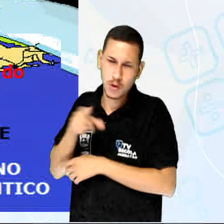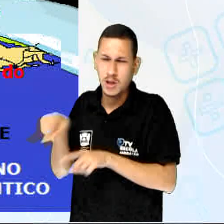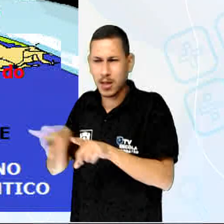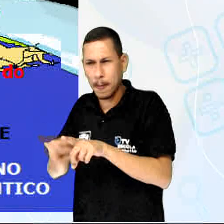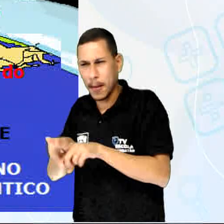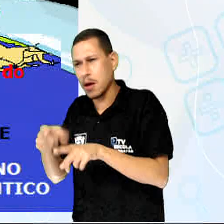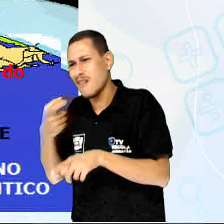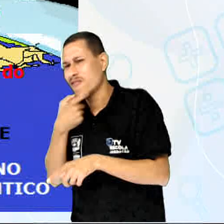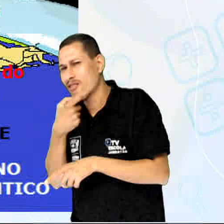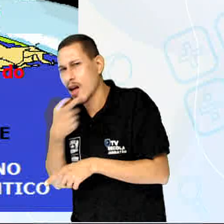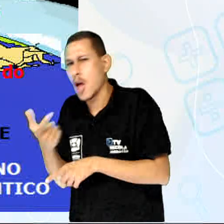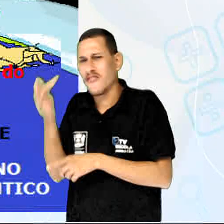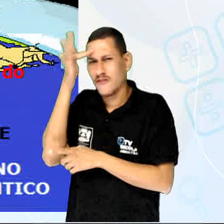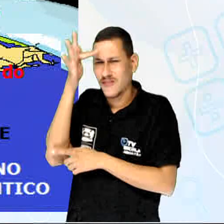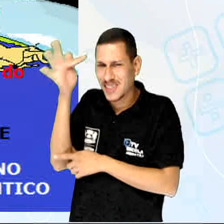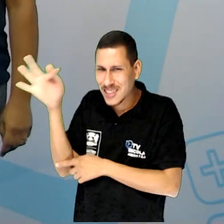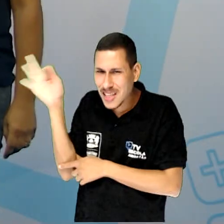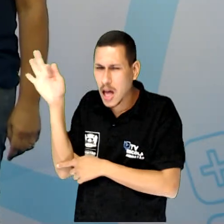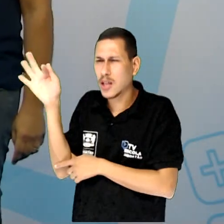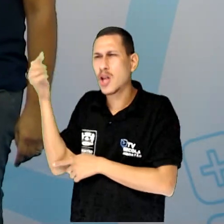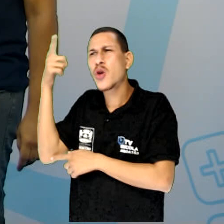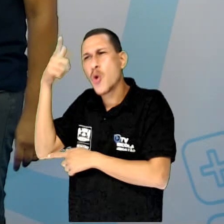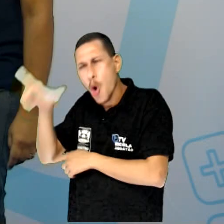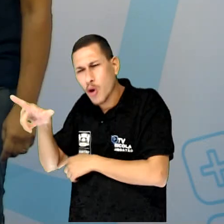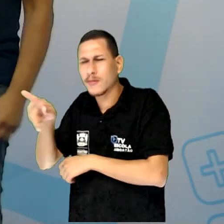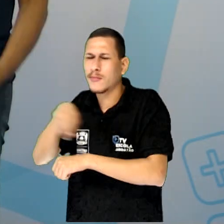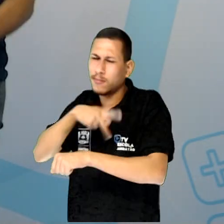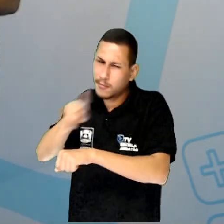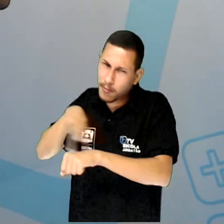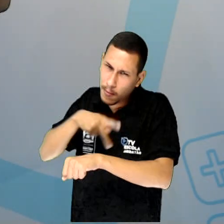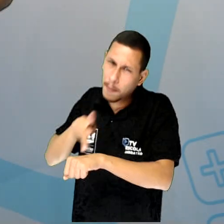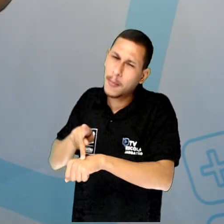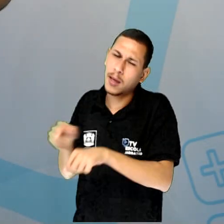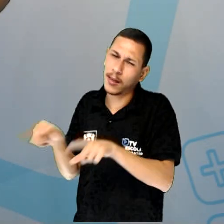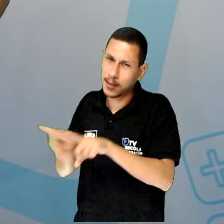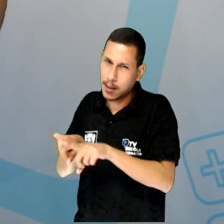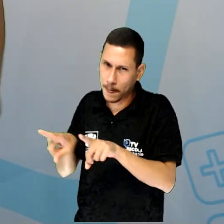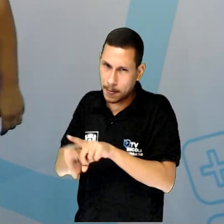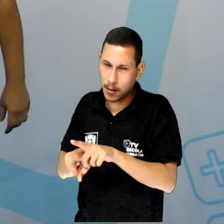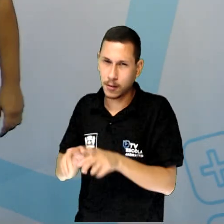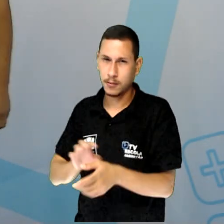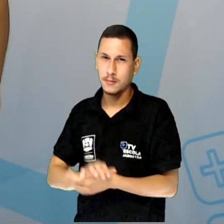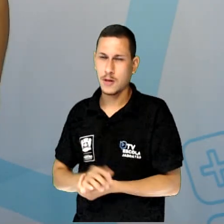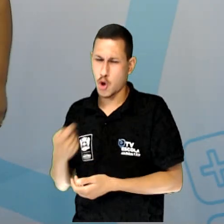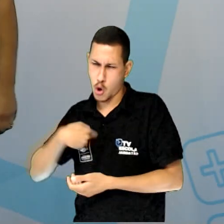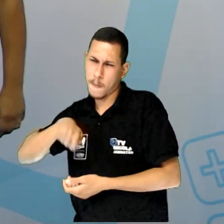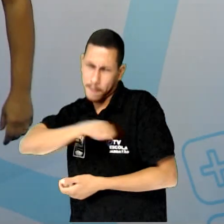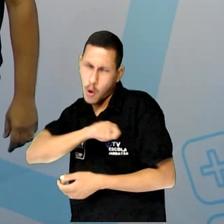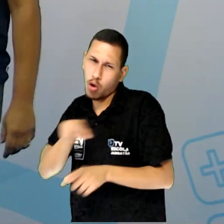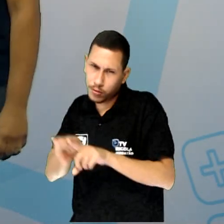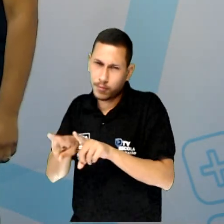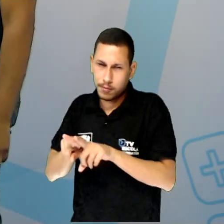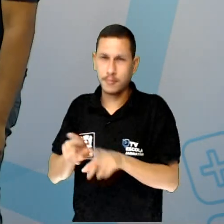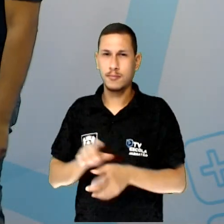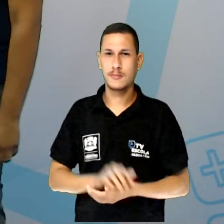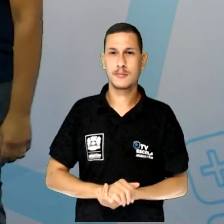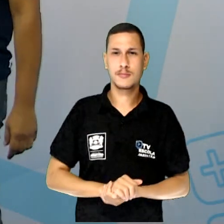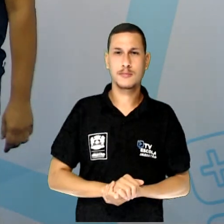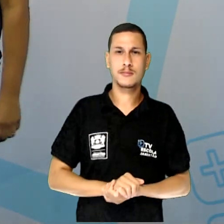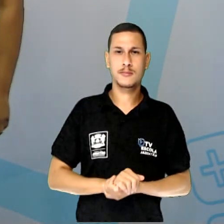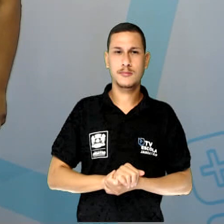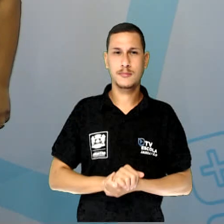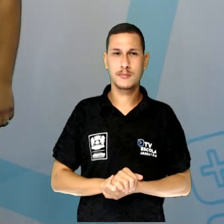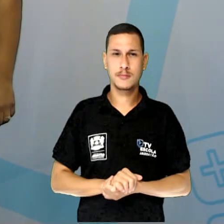britânicos, por franceses e muito mais conhecida pelos conquistadores espanhóis.